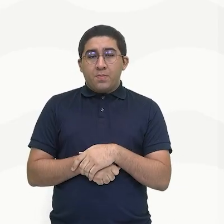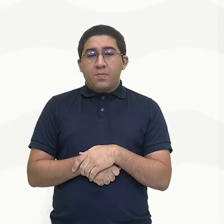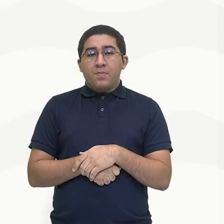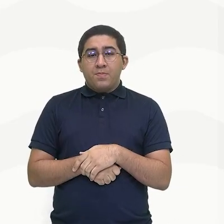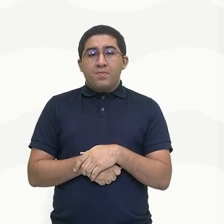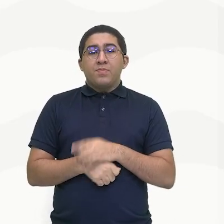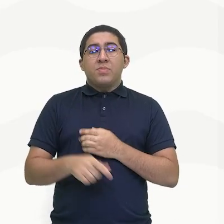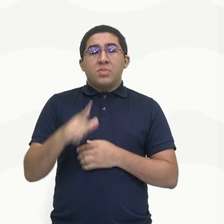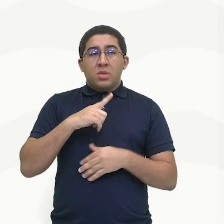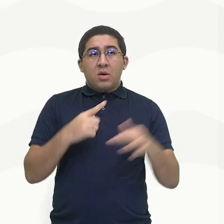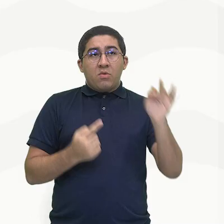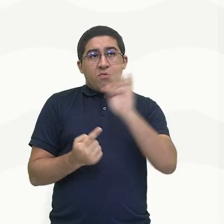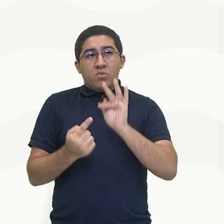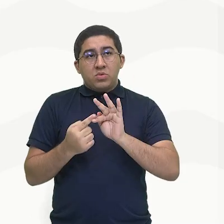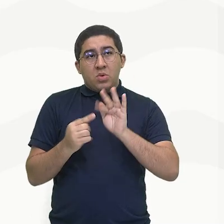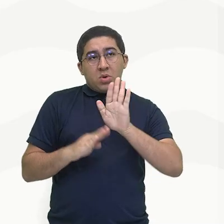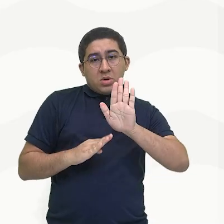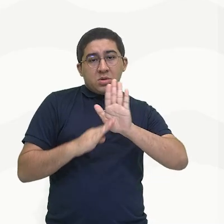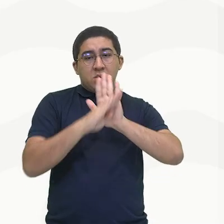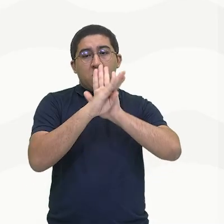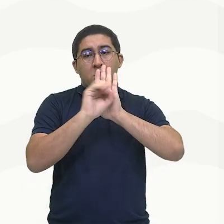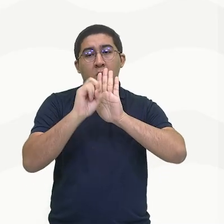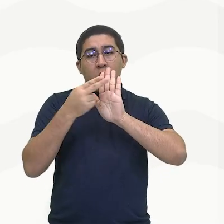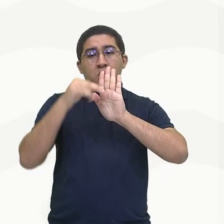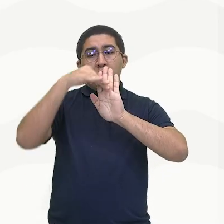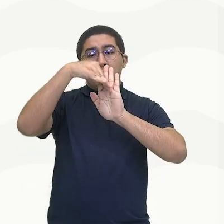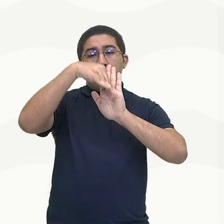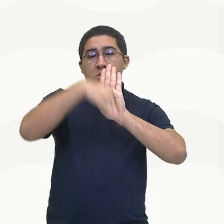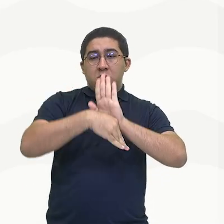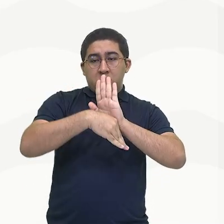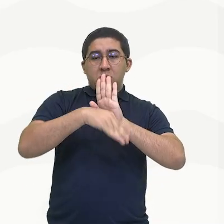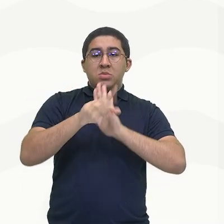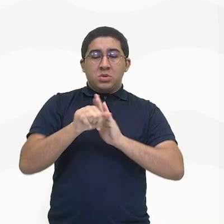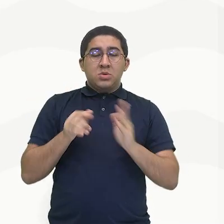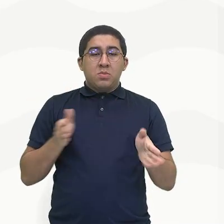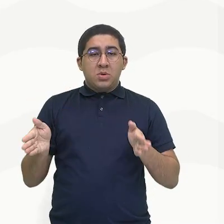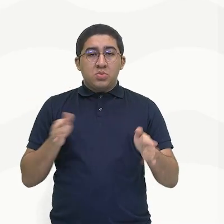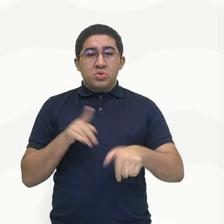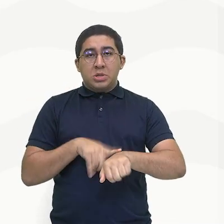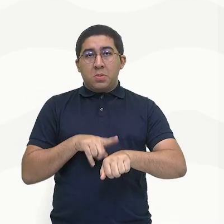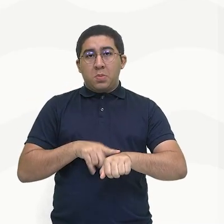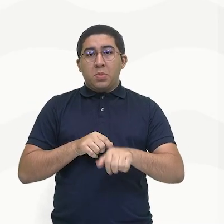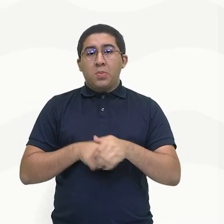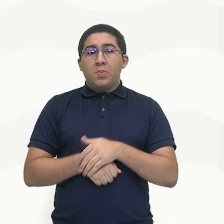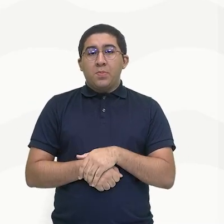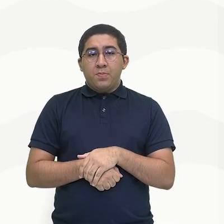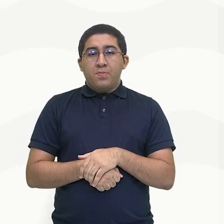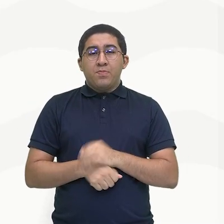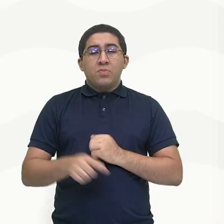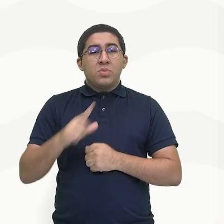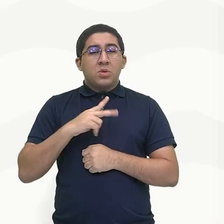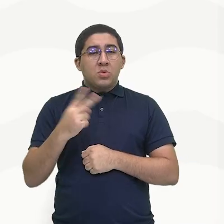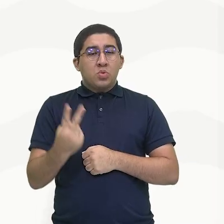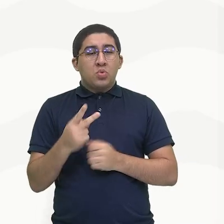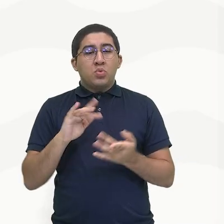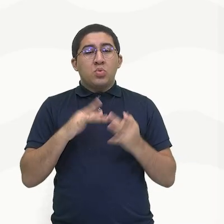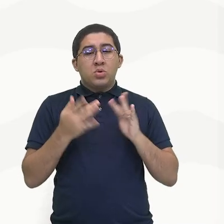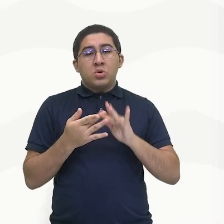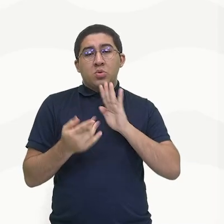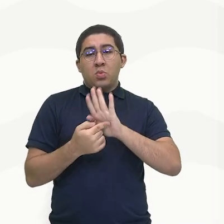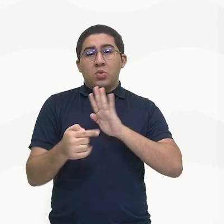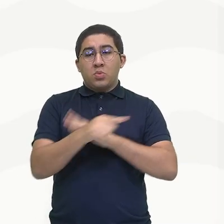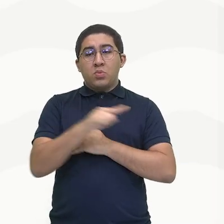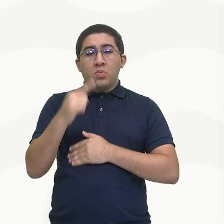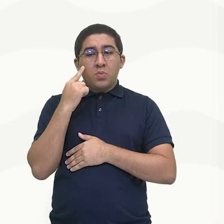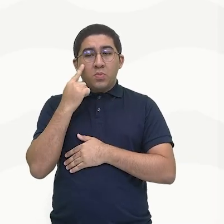com que a função cresceu ou decresceu nesse intervalo. Então, a gente tem aqui duas situações para mostrar para